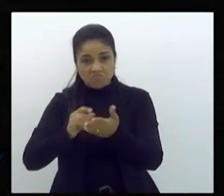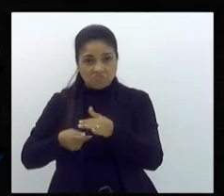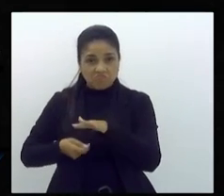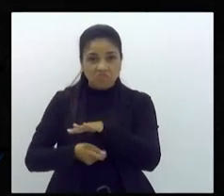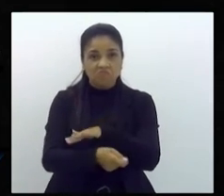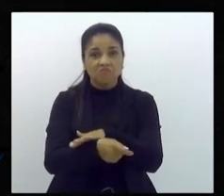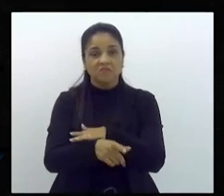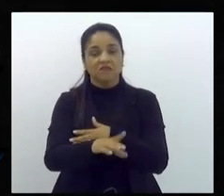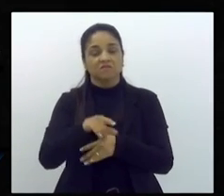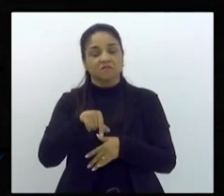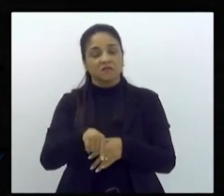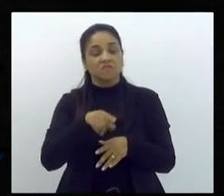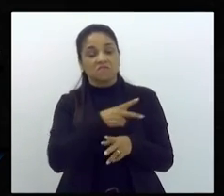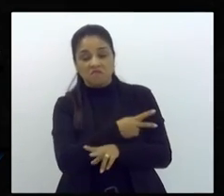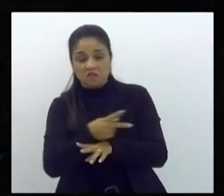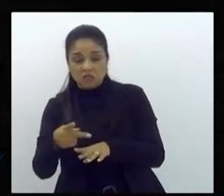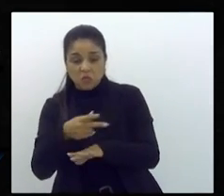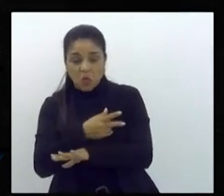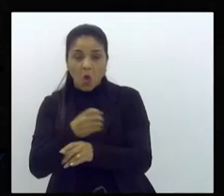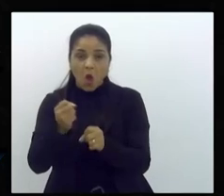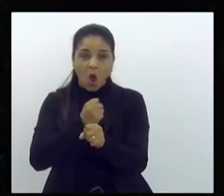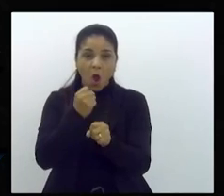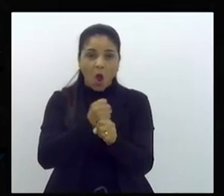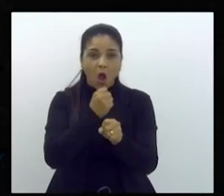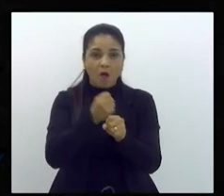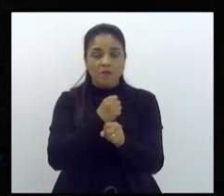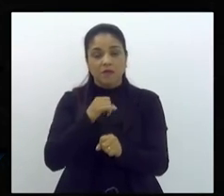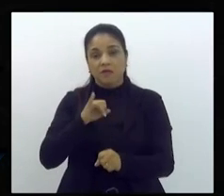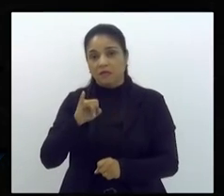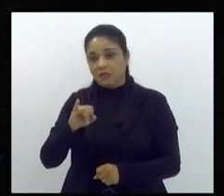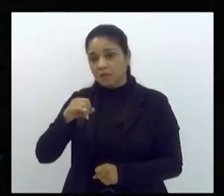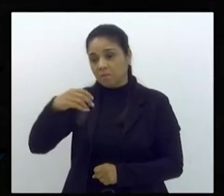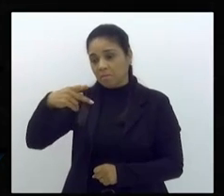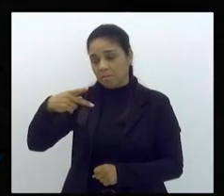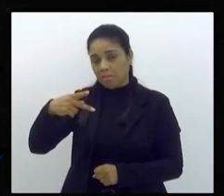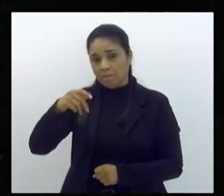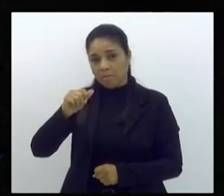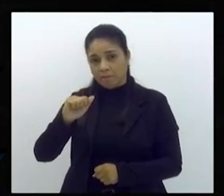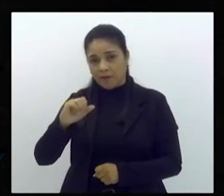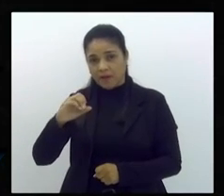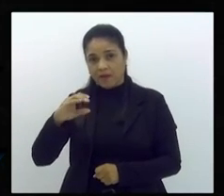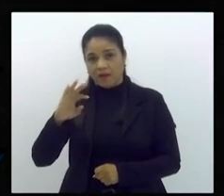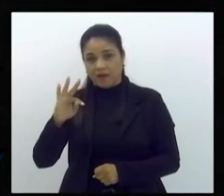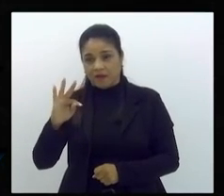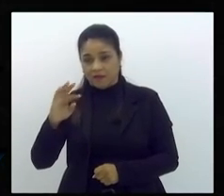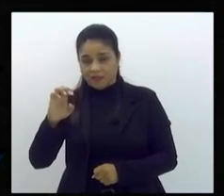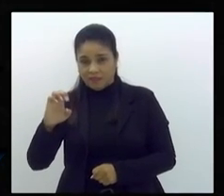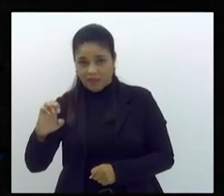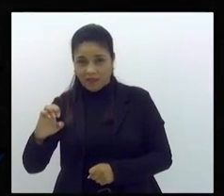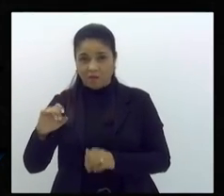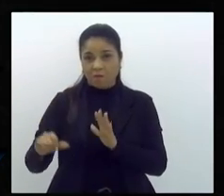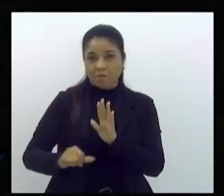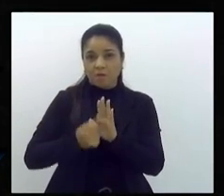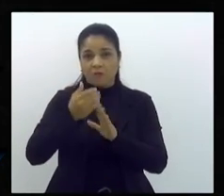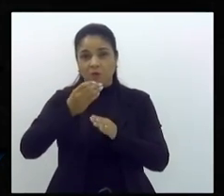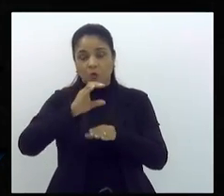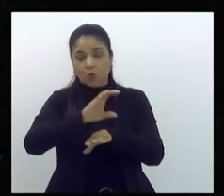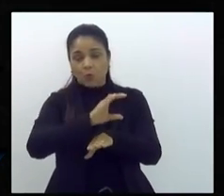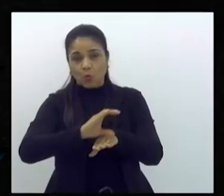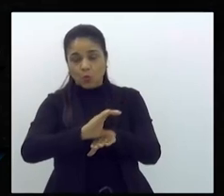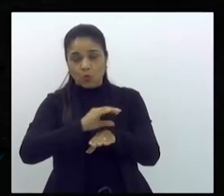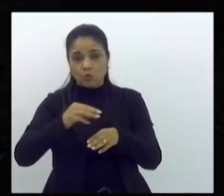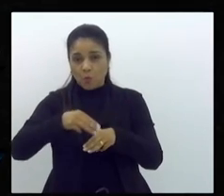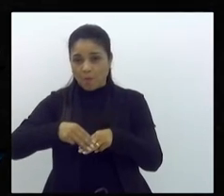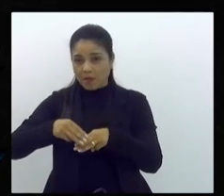visitou obras do novo empatec que é o primeiro curso de graduação do Instituto de matemática pura